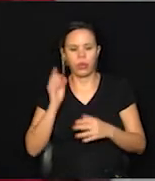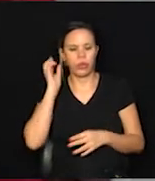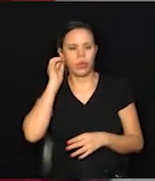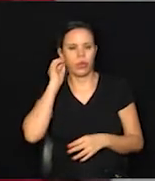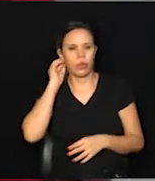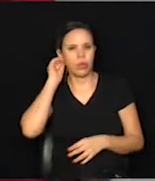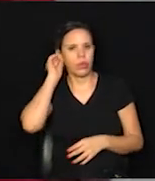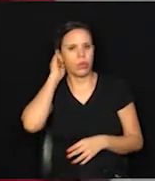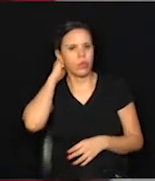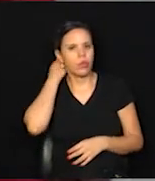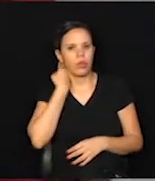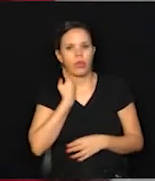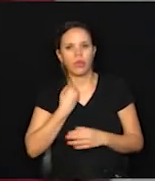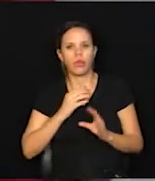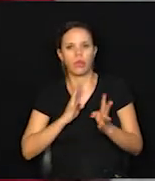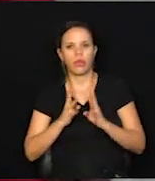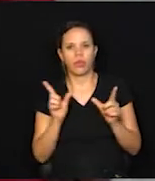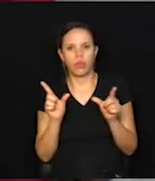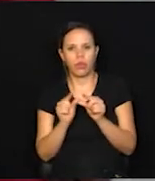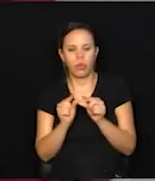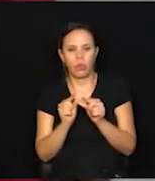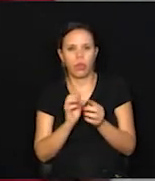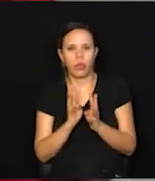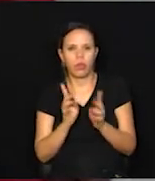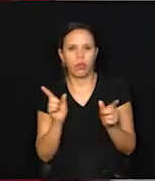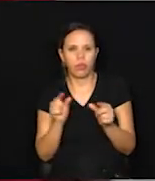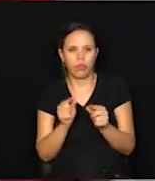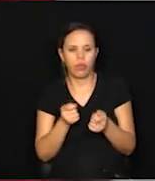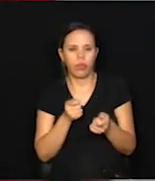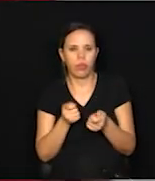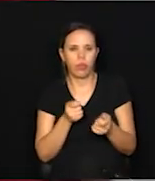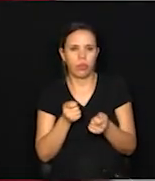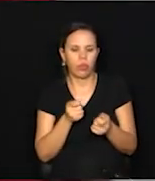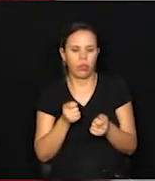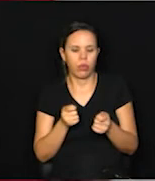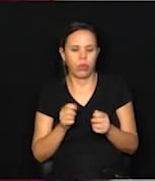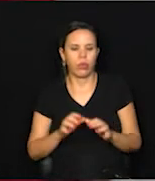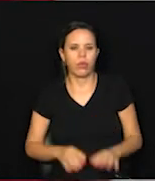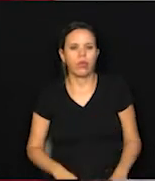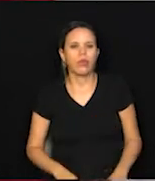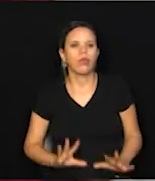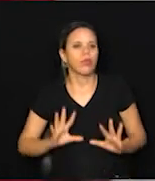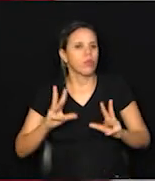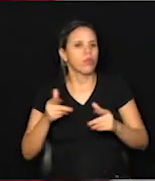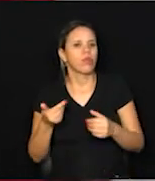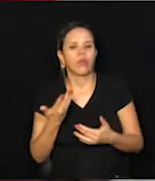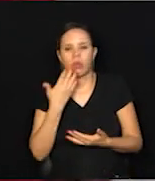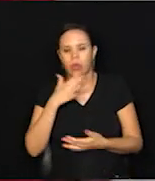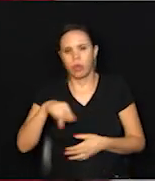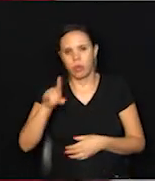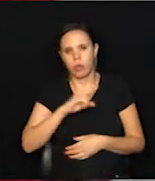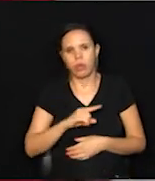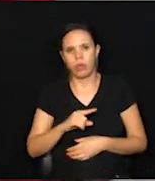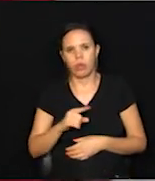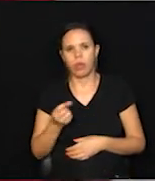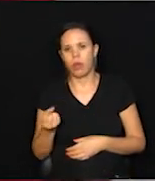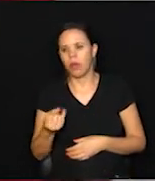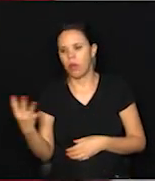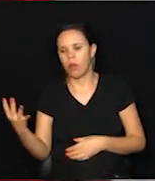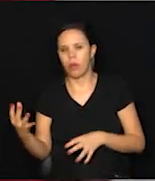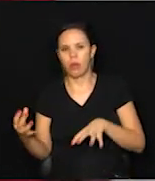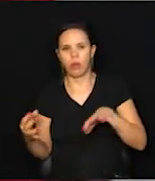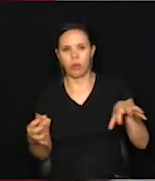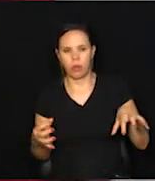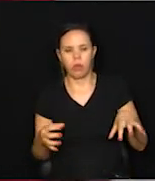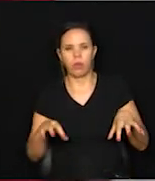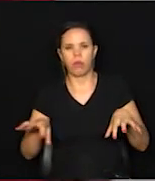numa aglomeração controlada, numa população controlada, em vez de serem todas as crianças, serem uma parte dessa